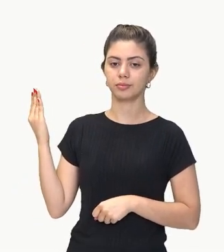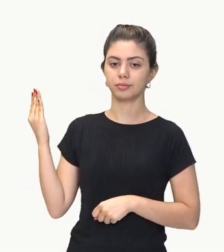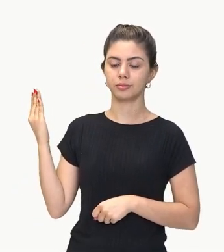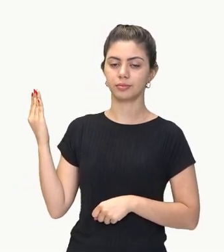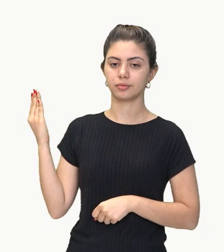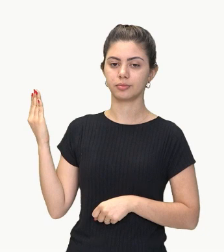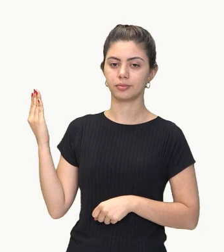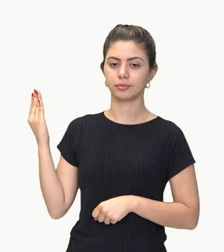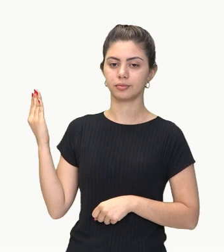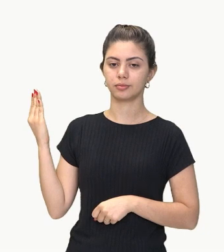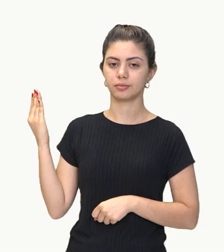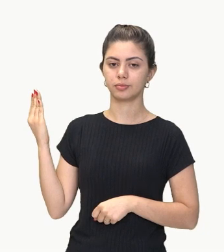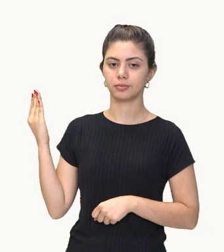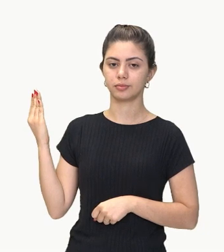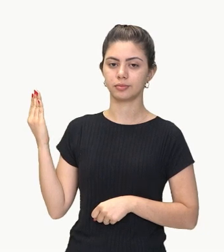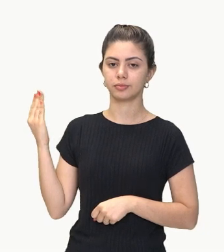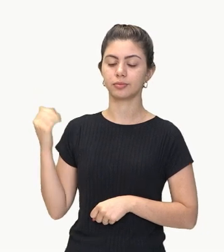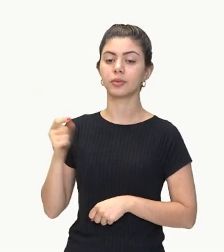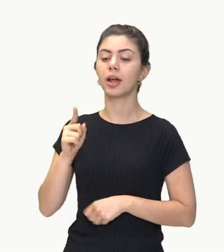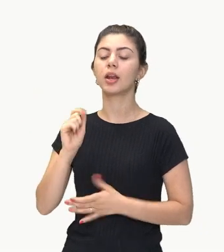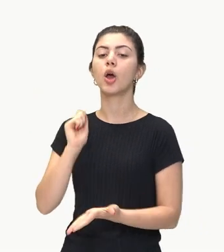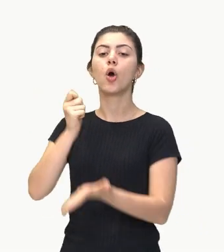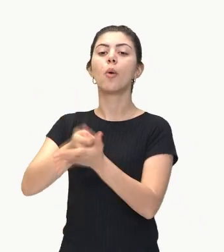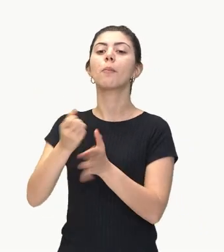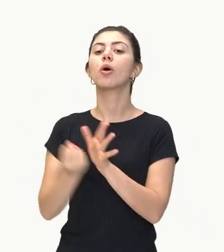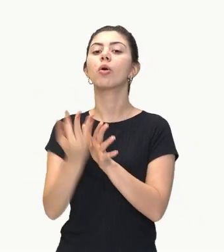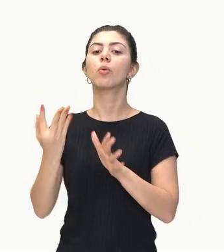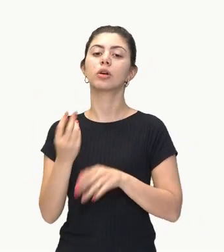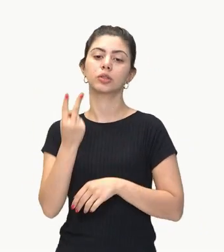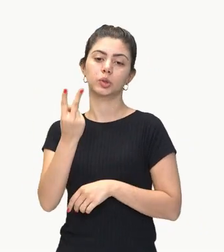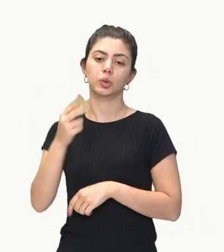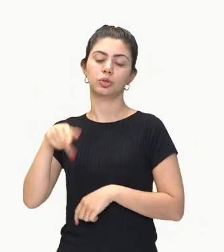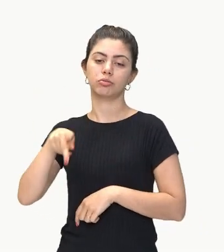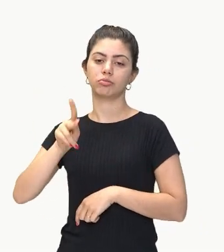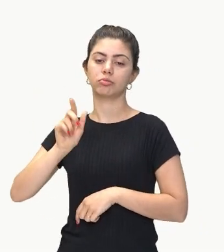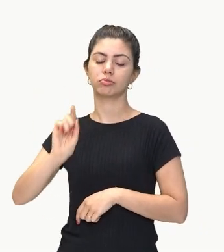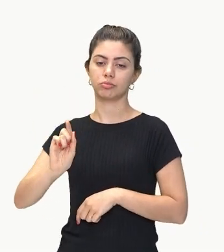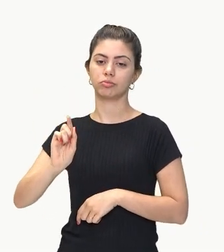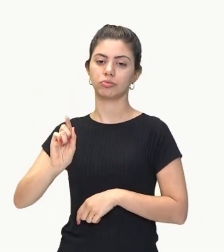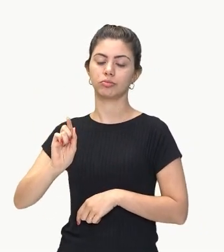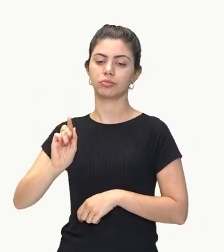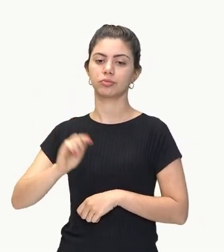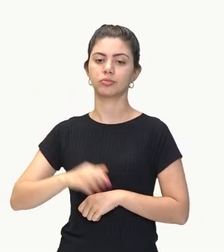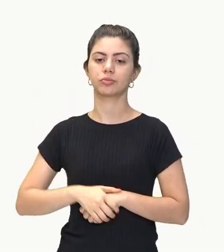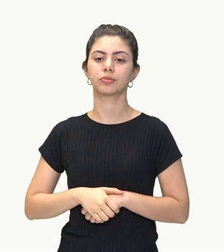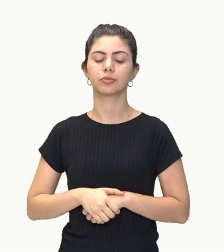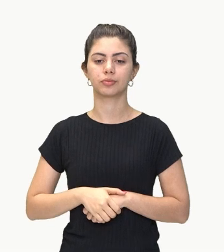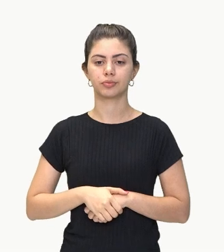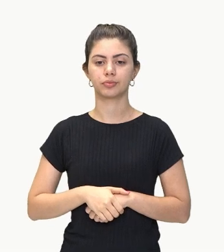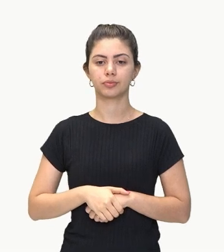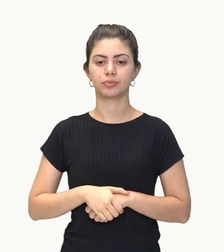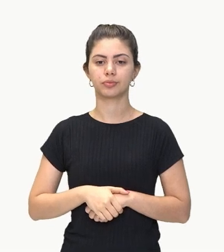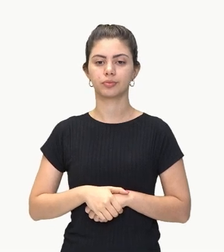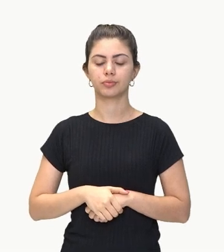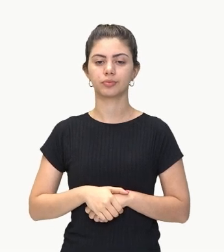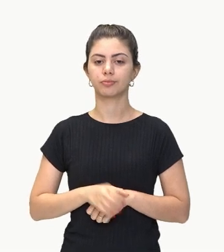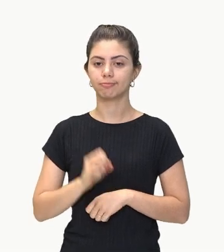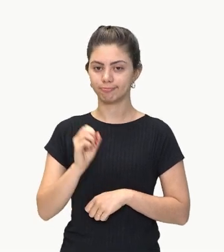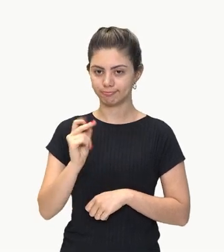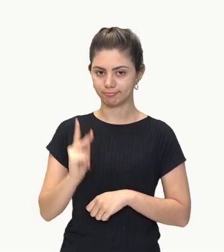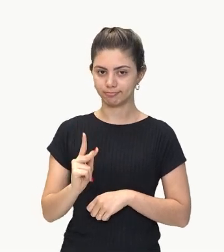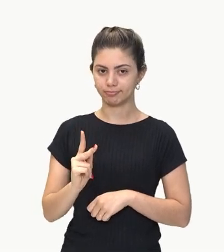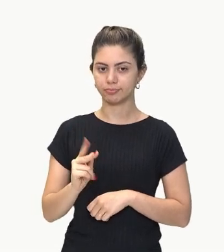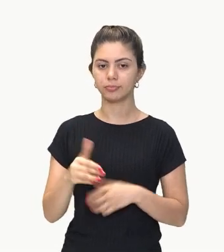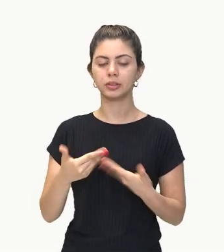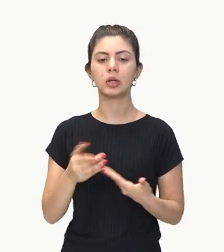38,90 o quilo. E o Tiago comprou 2 quilos de contrafilé. Tudo bem? E